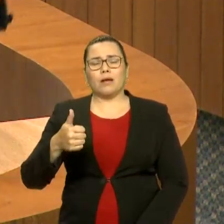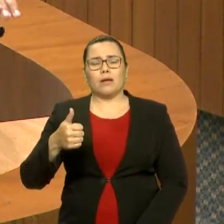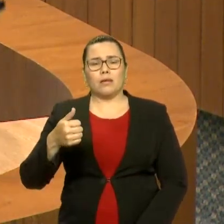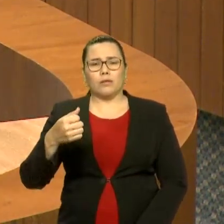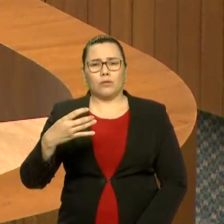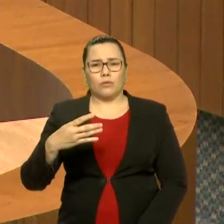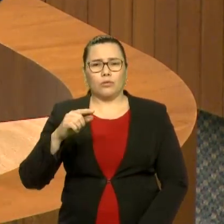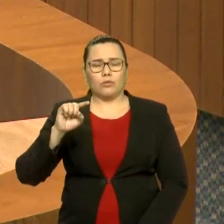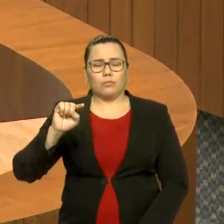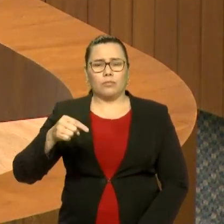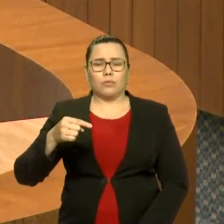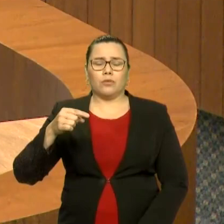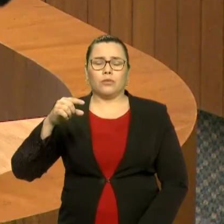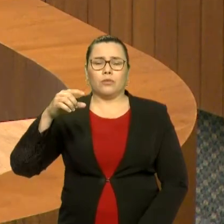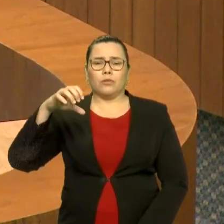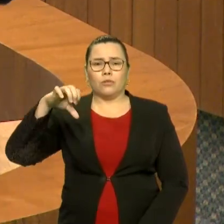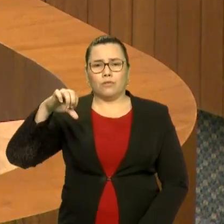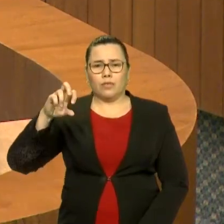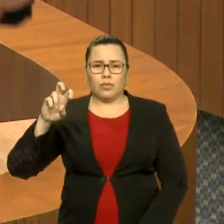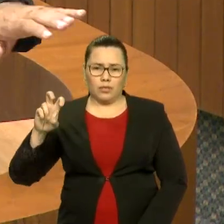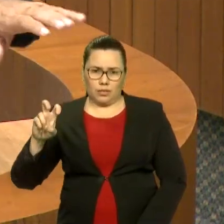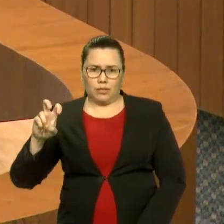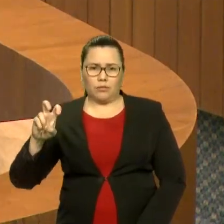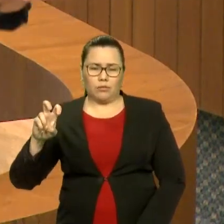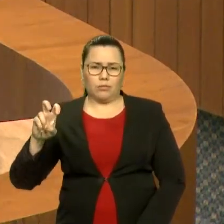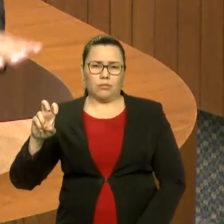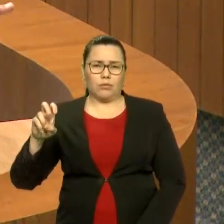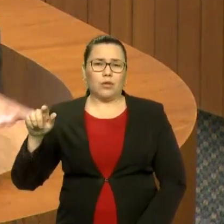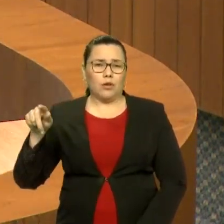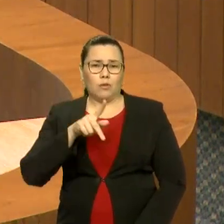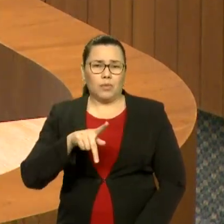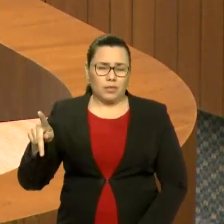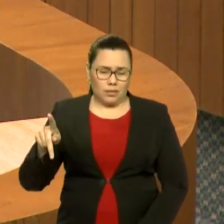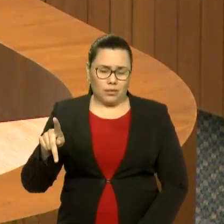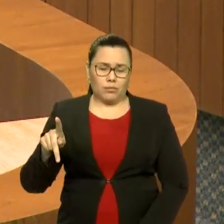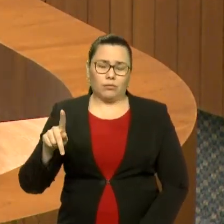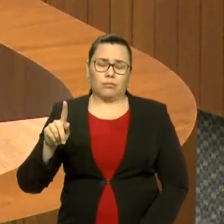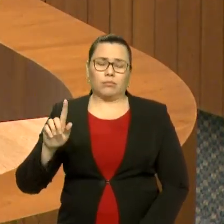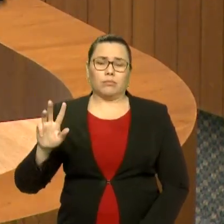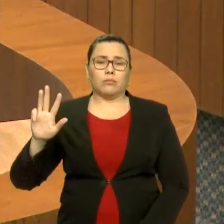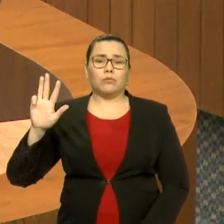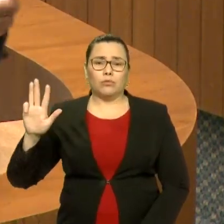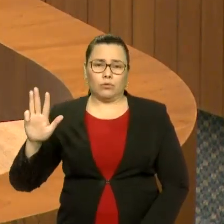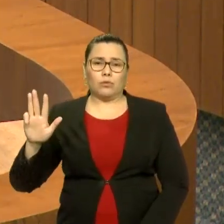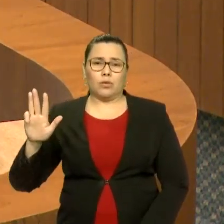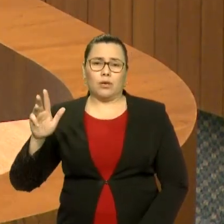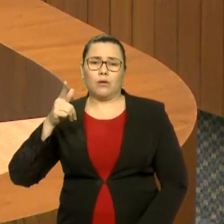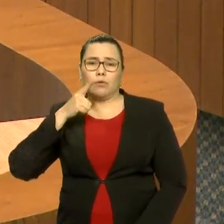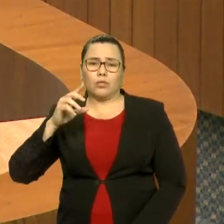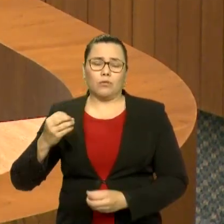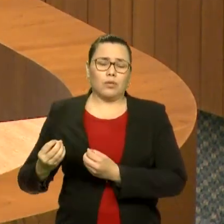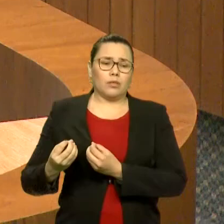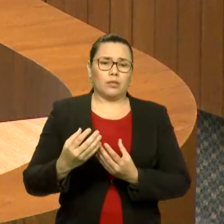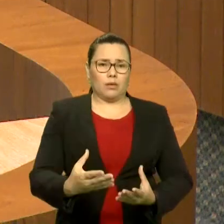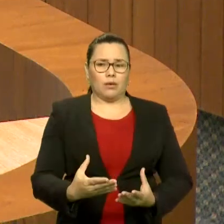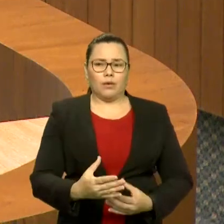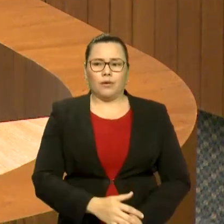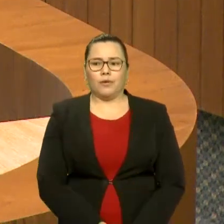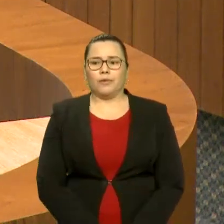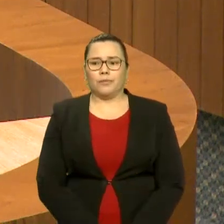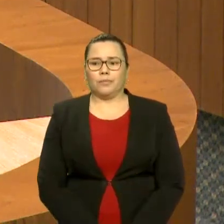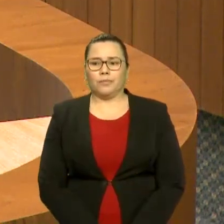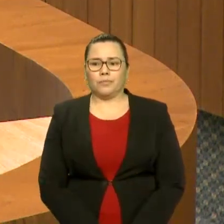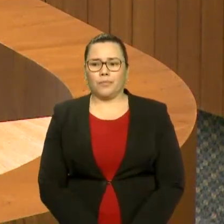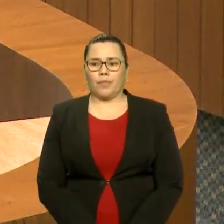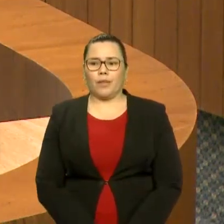14,95%. O implantado pelo atual presidente da República, Luiz Inácio Lula da Silva, 14,95%. Prefeitos e governadores do Estado pudessem fazer a implantação